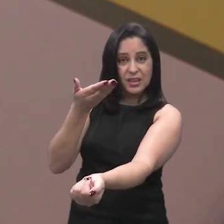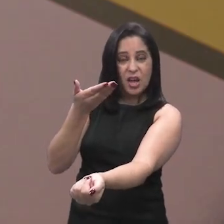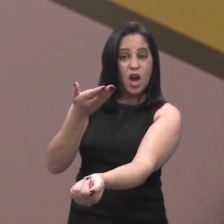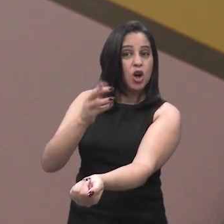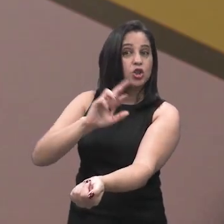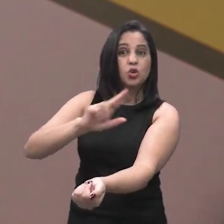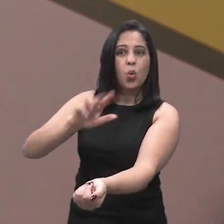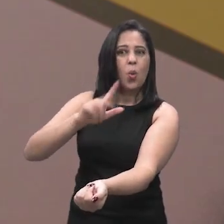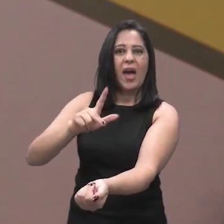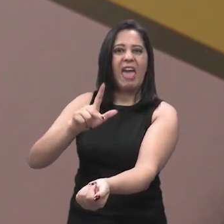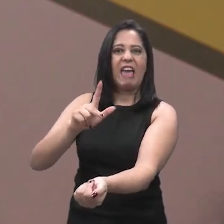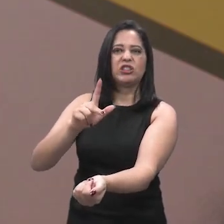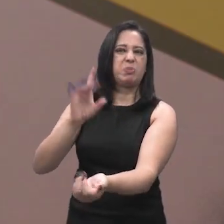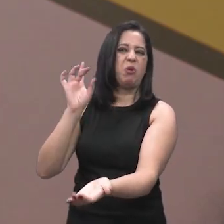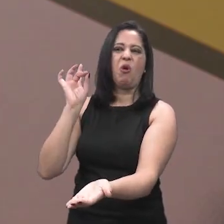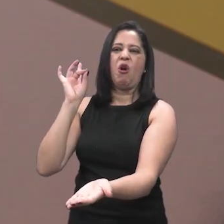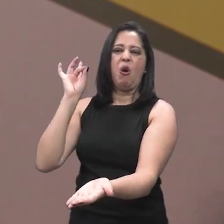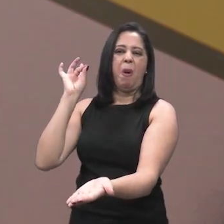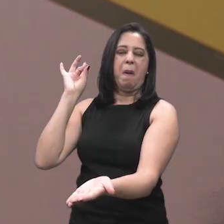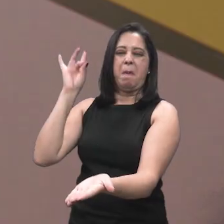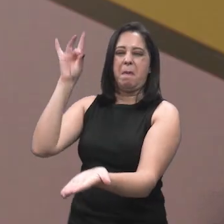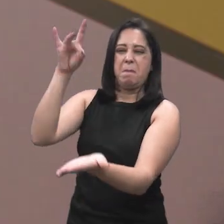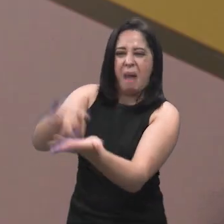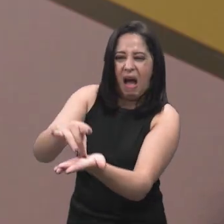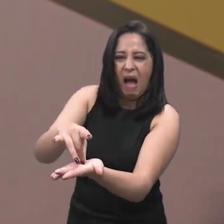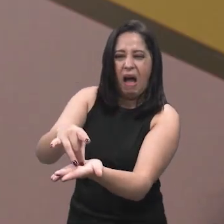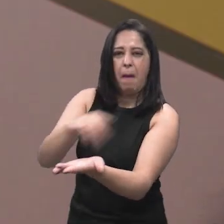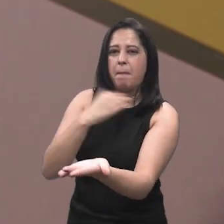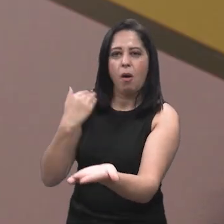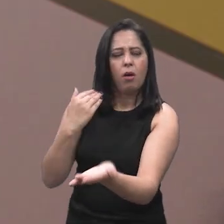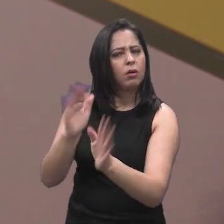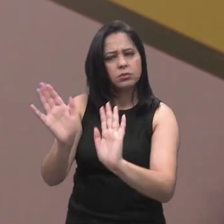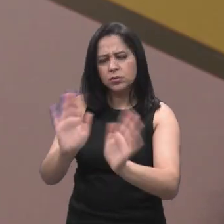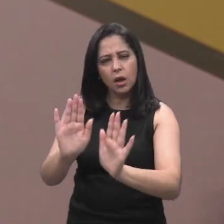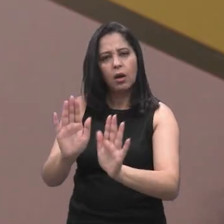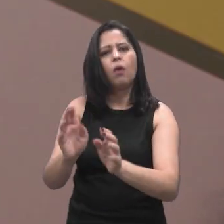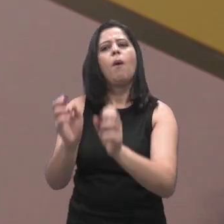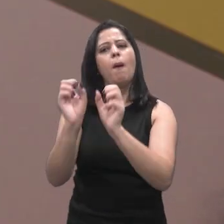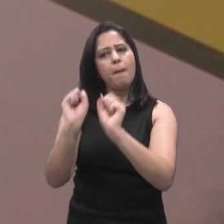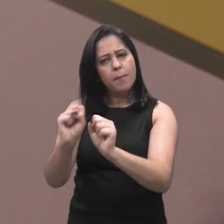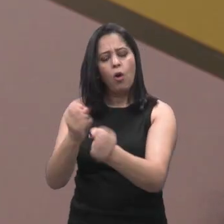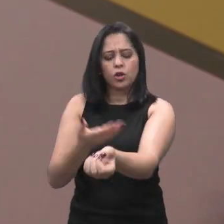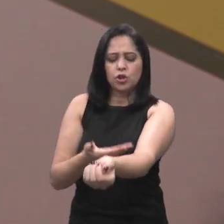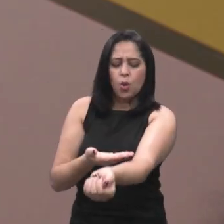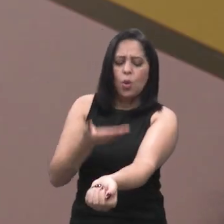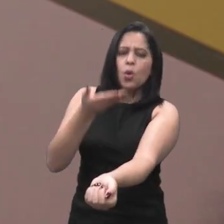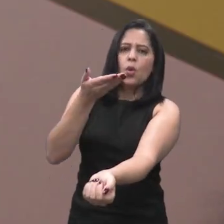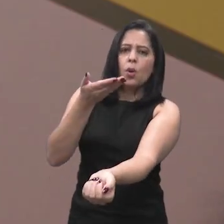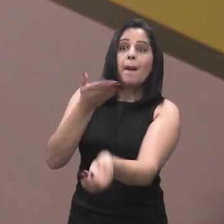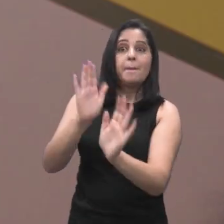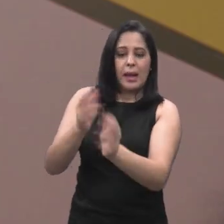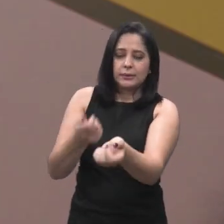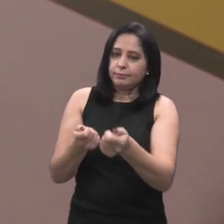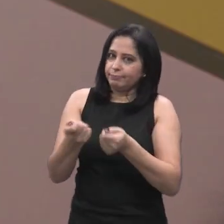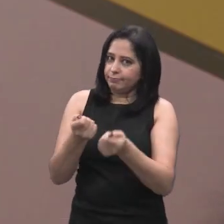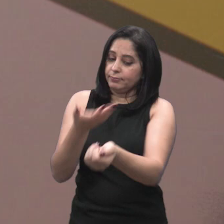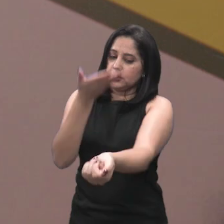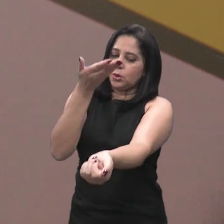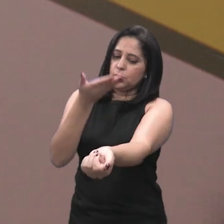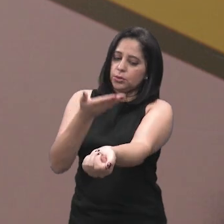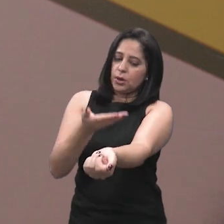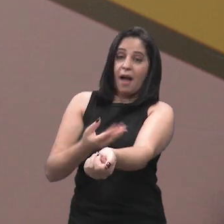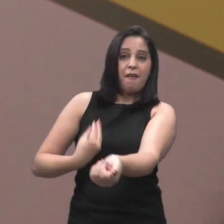problema. Exatamente. Hipertensão, diagnóstico não é doença, não é sentença. Diagnóstico não é sentença. Então